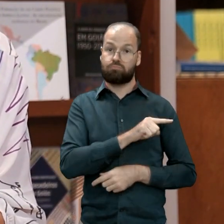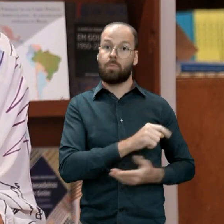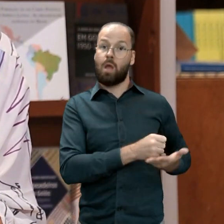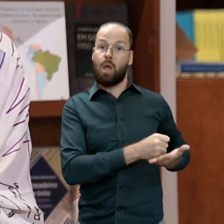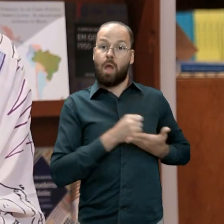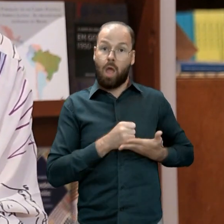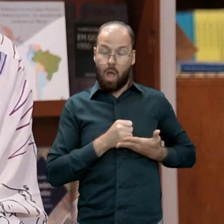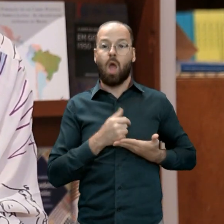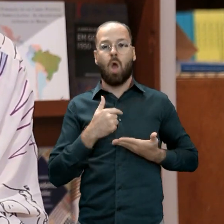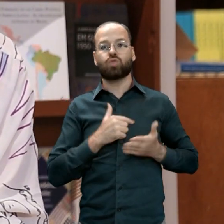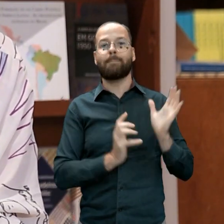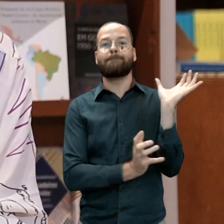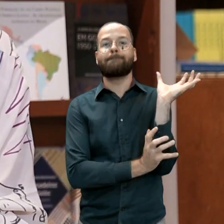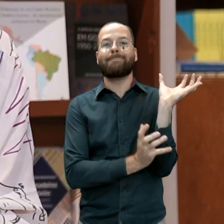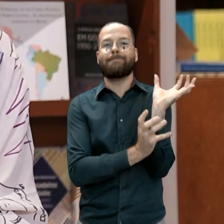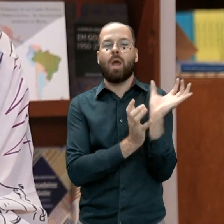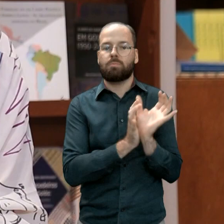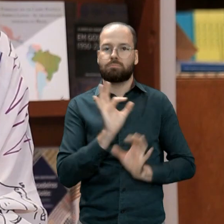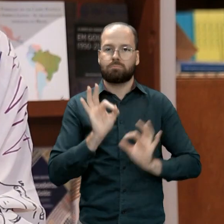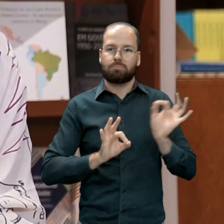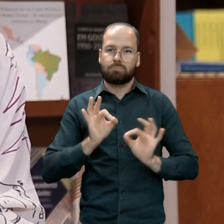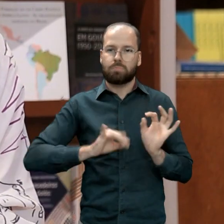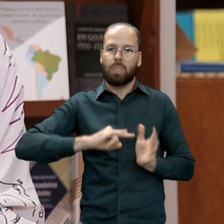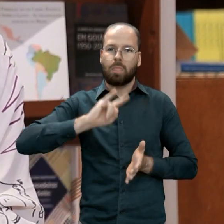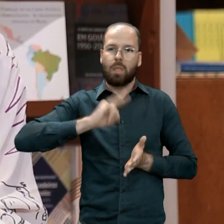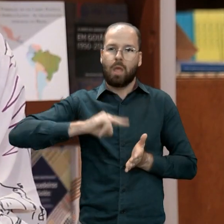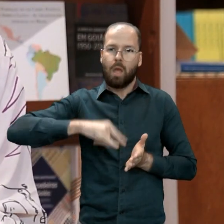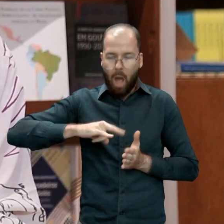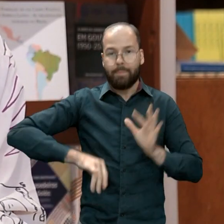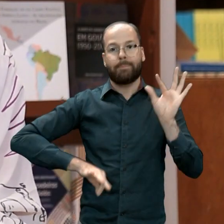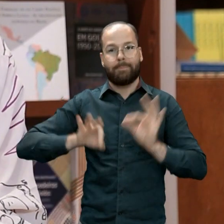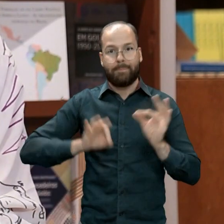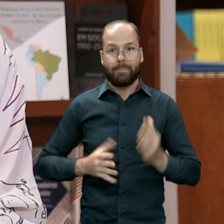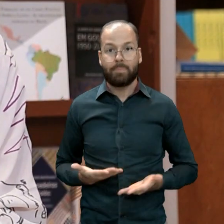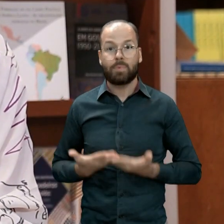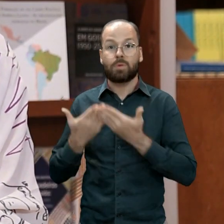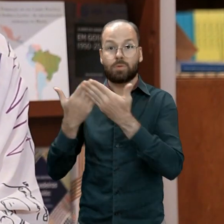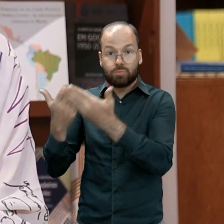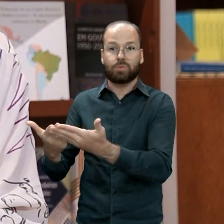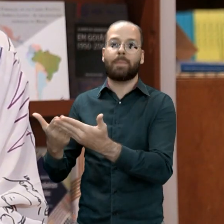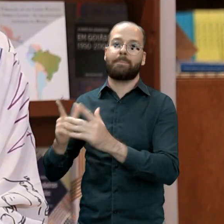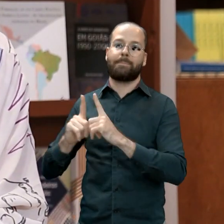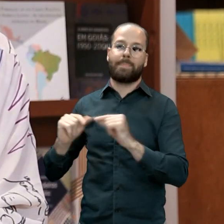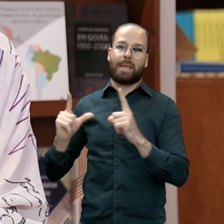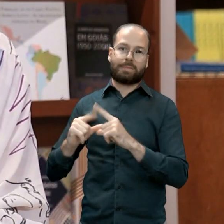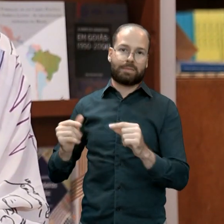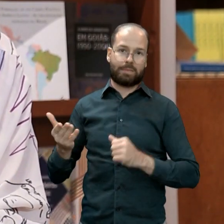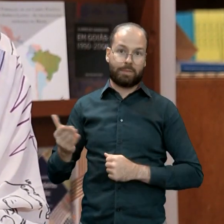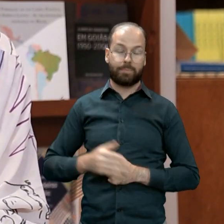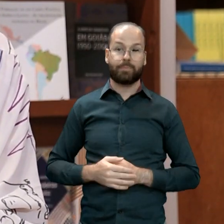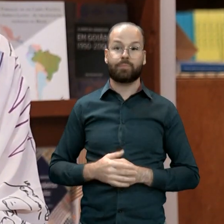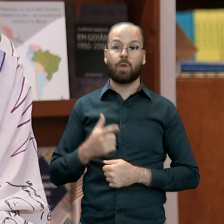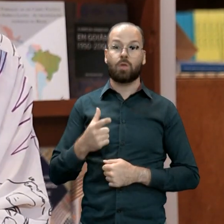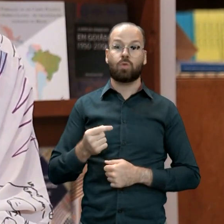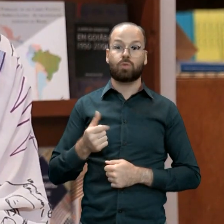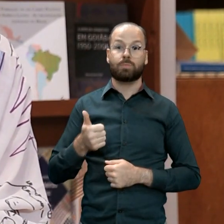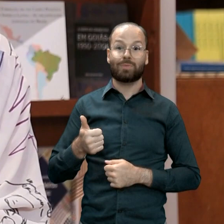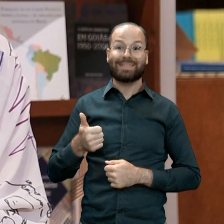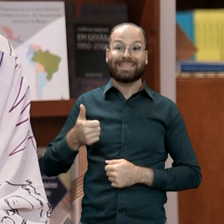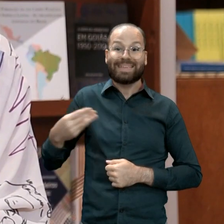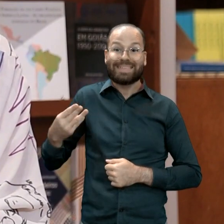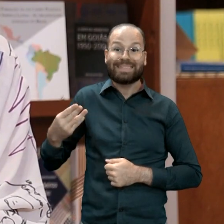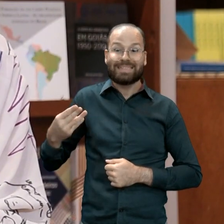burocráticas do projeto, mas também entregou o projeto em Brasília. Em 2013, essa rede não